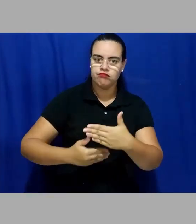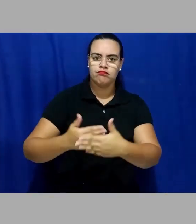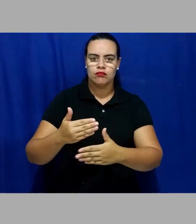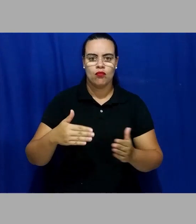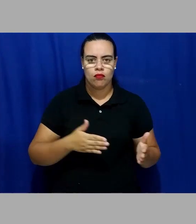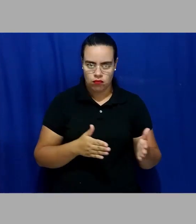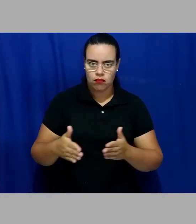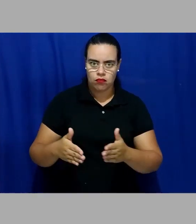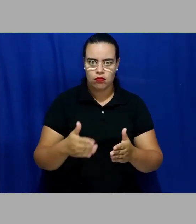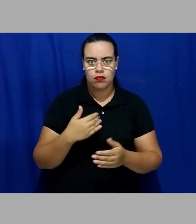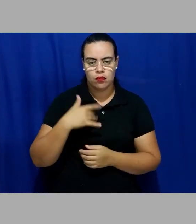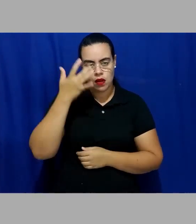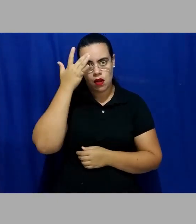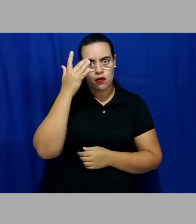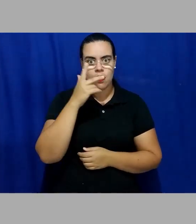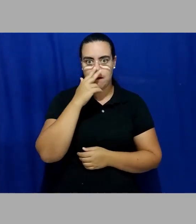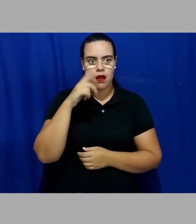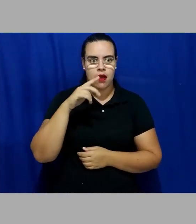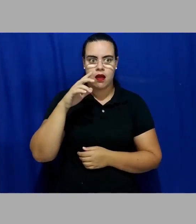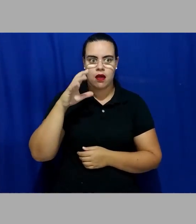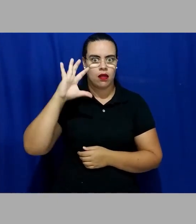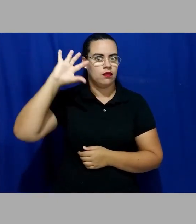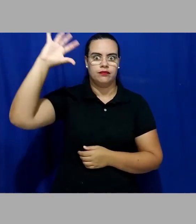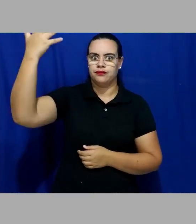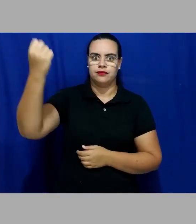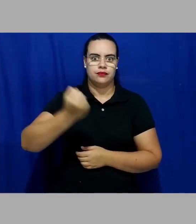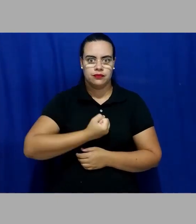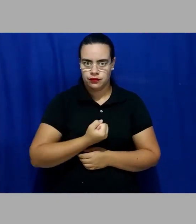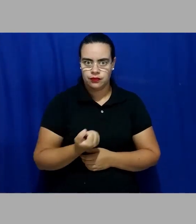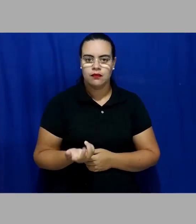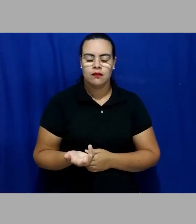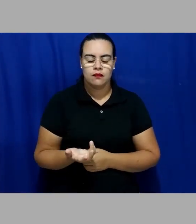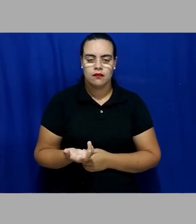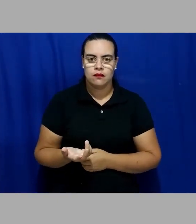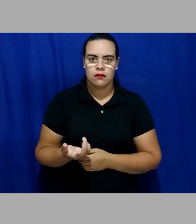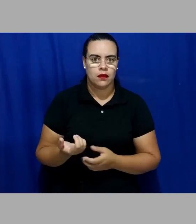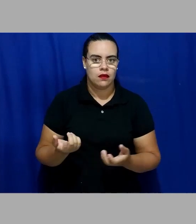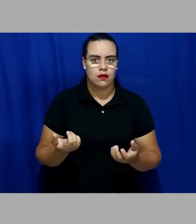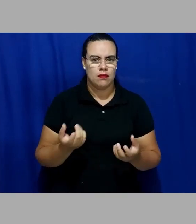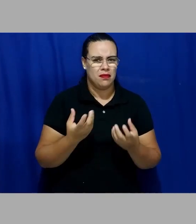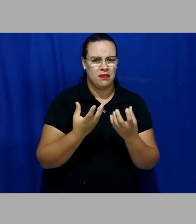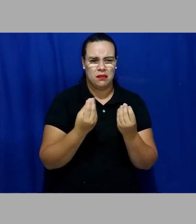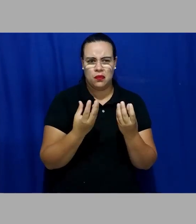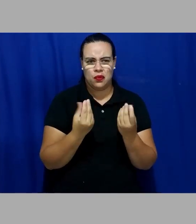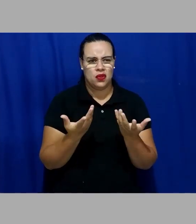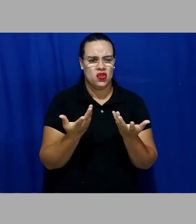fiz uma trajetória que eu considero uma trajetória suicida, né?